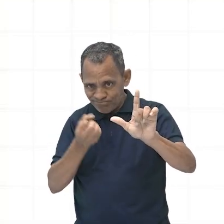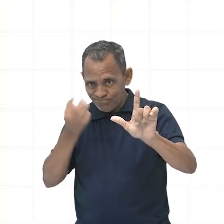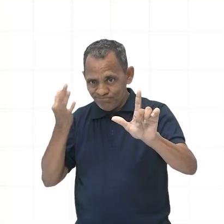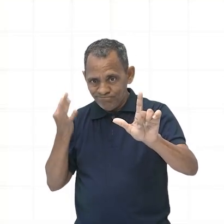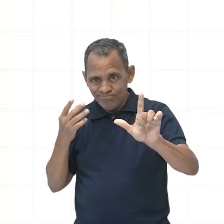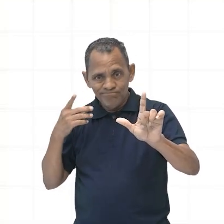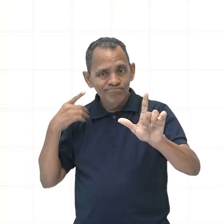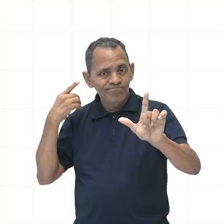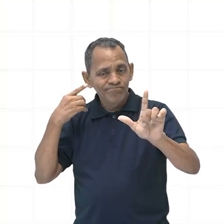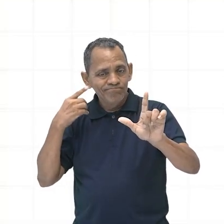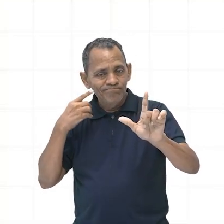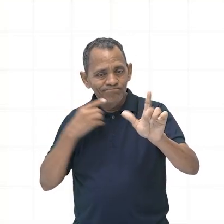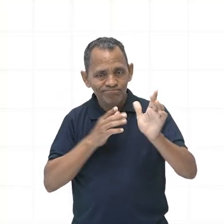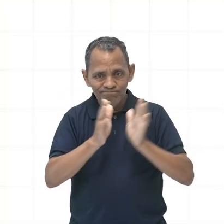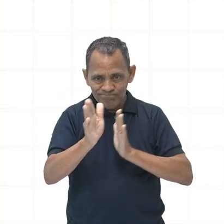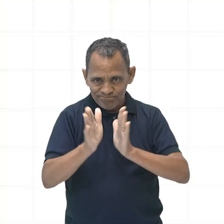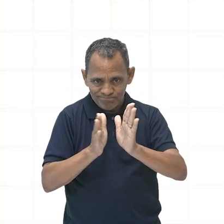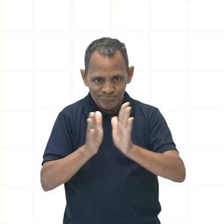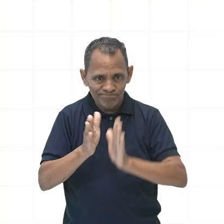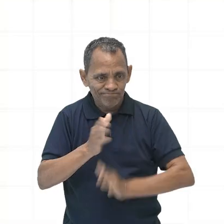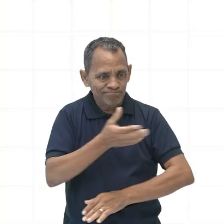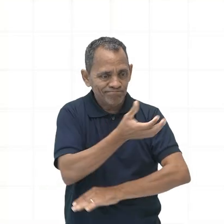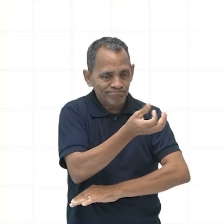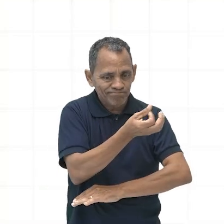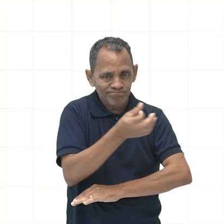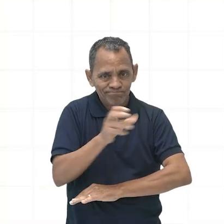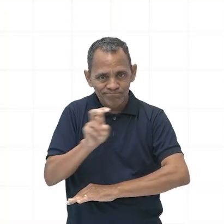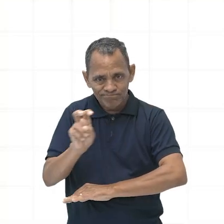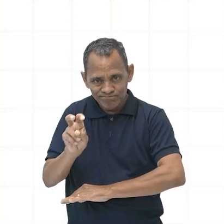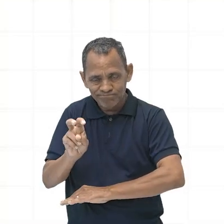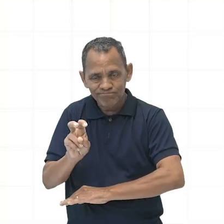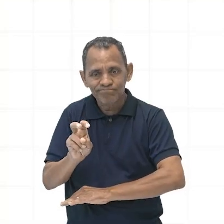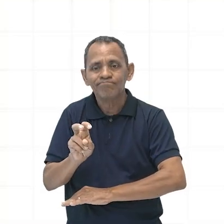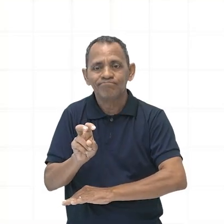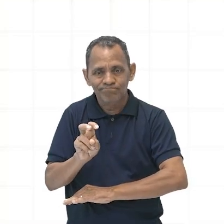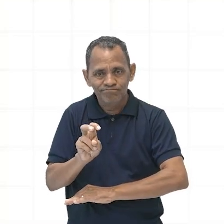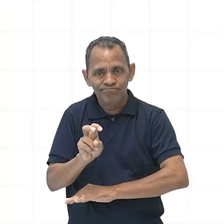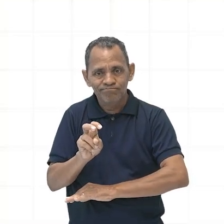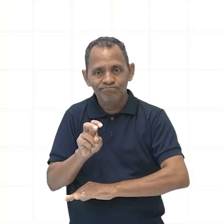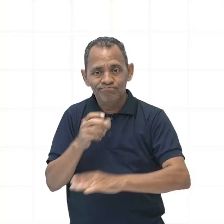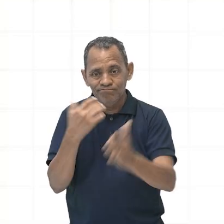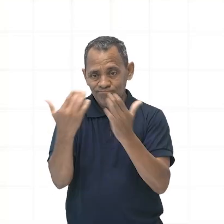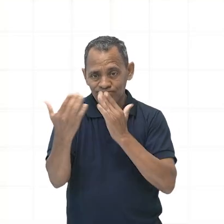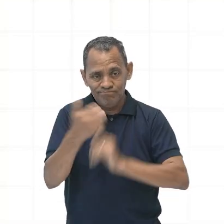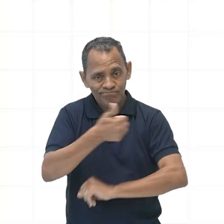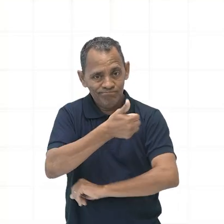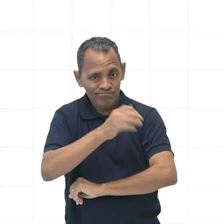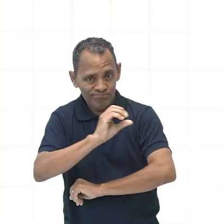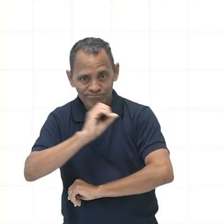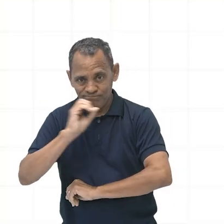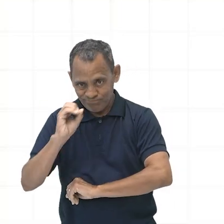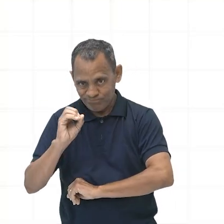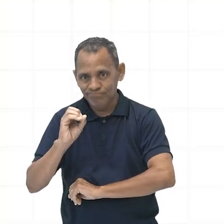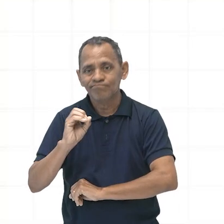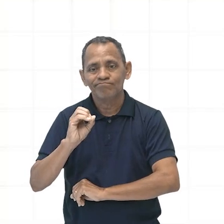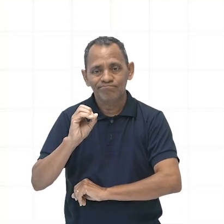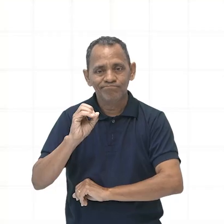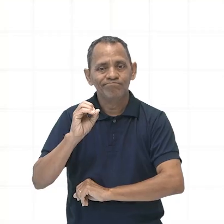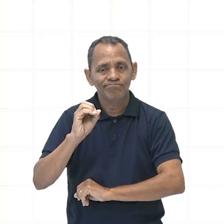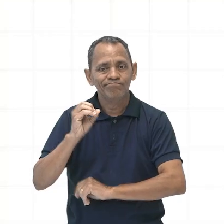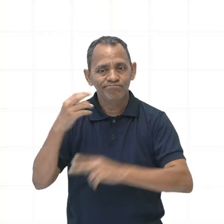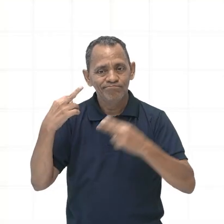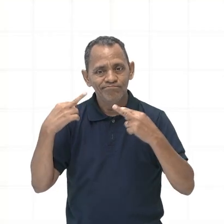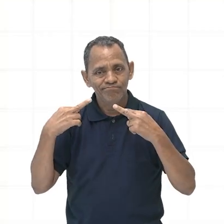estar entre 6 e 5 por 1.000 habitantes. Então, observe que o gráfico de mapas, ele dá essa noção para a